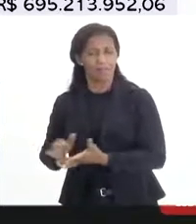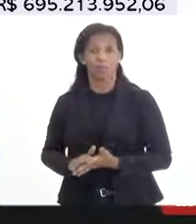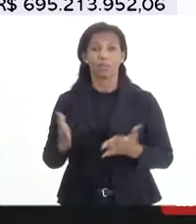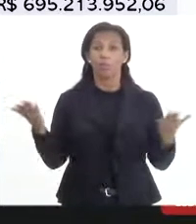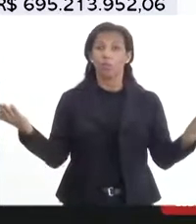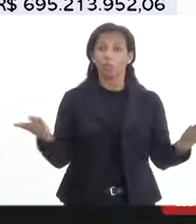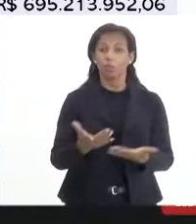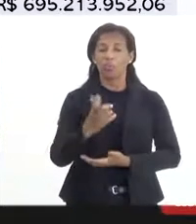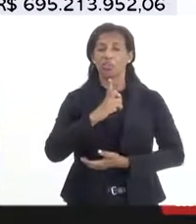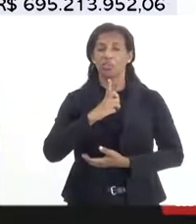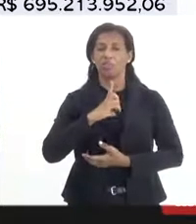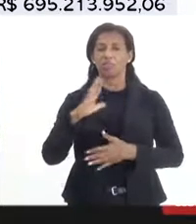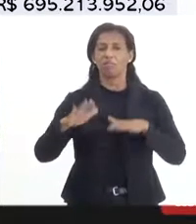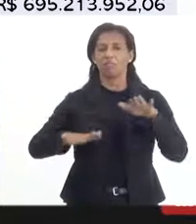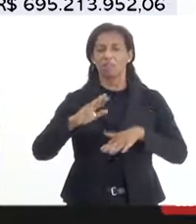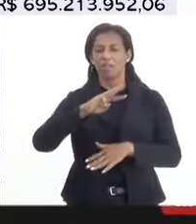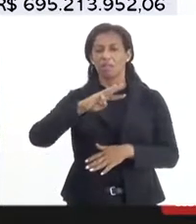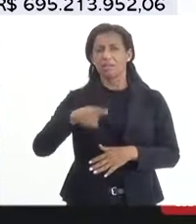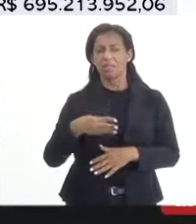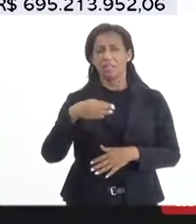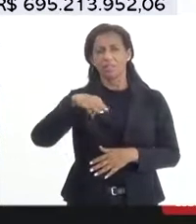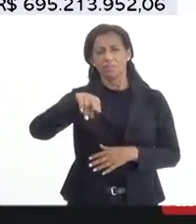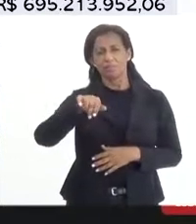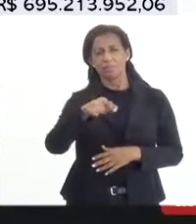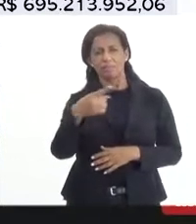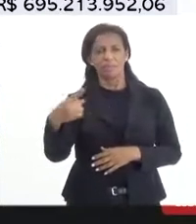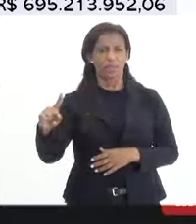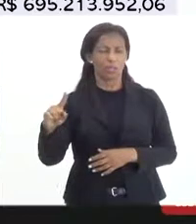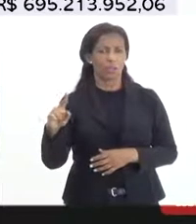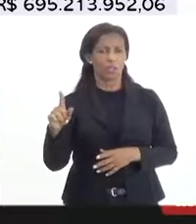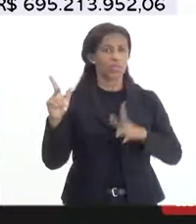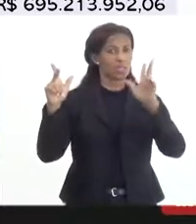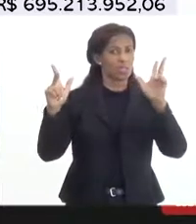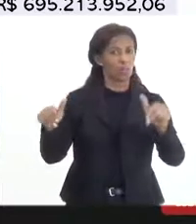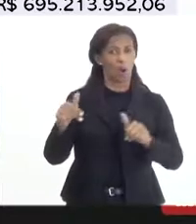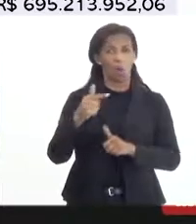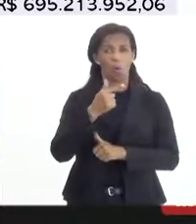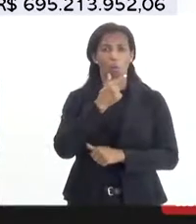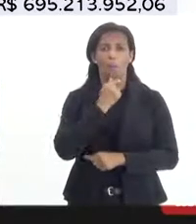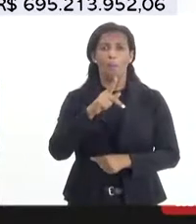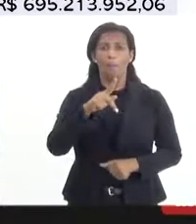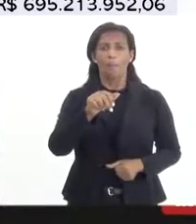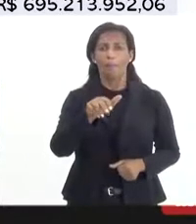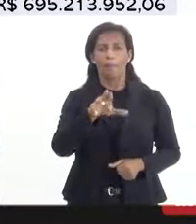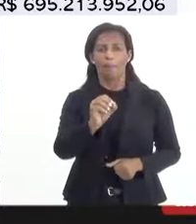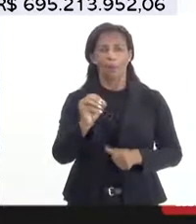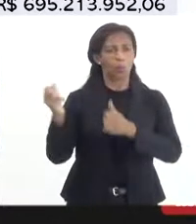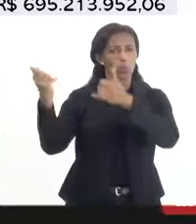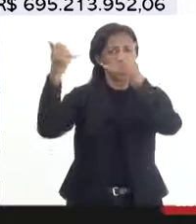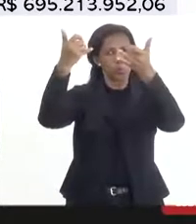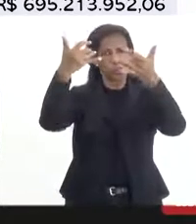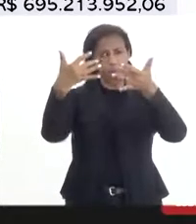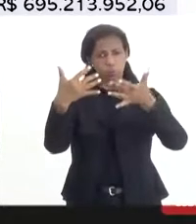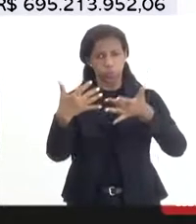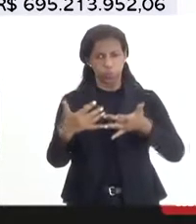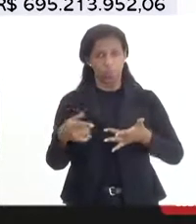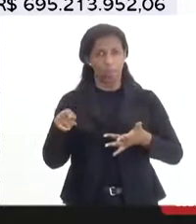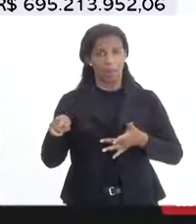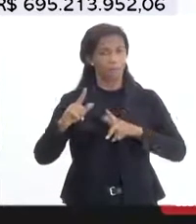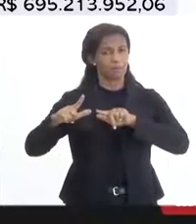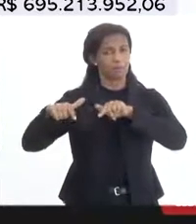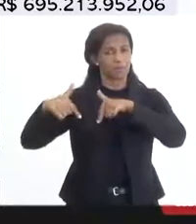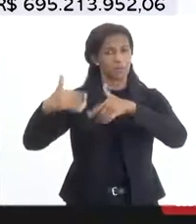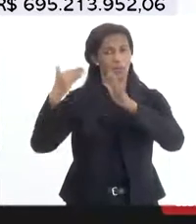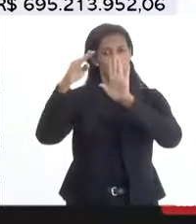hoje existe cerca de 3 bilhões, como o Paulo Henrique falou agora, e essas operações elas ocorrem de modo geral aqui da